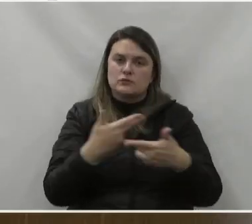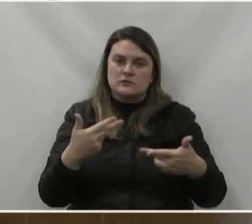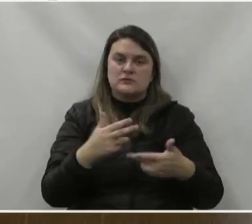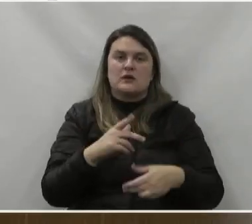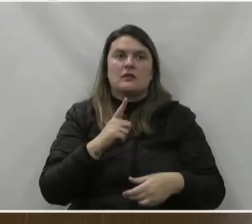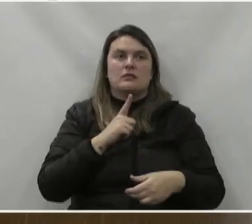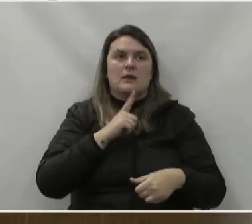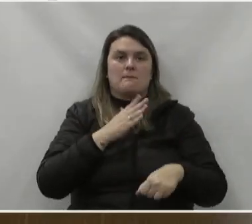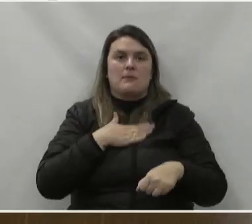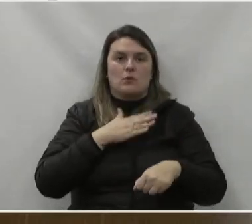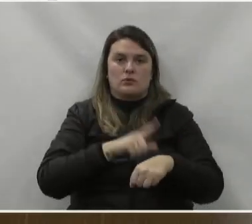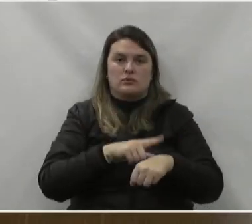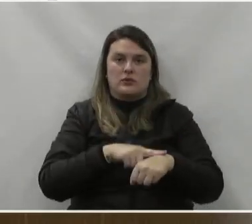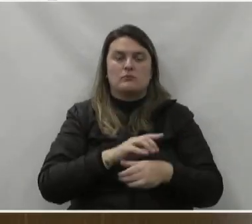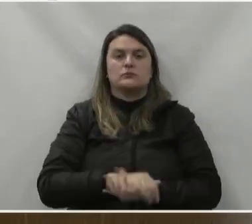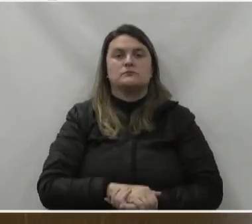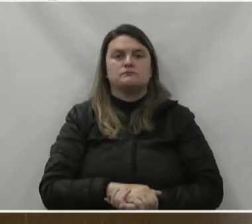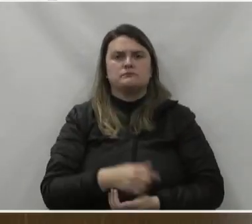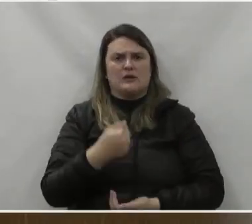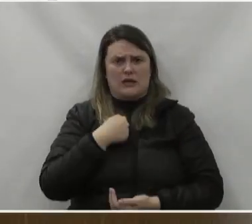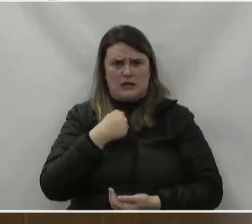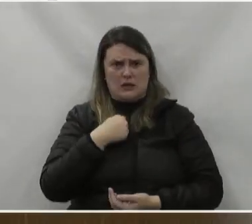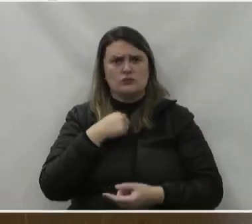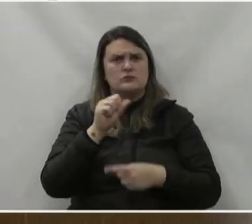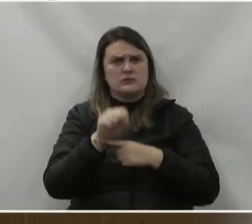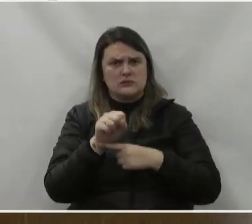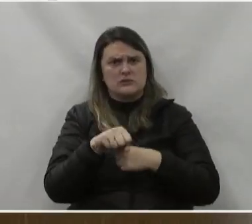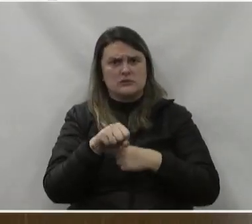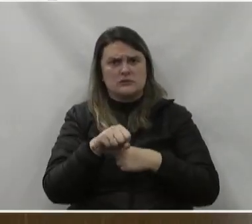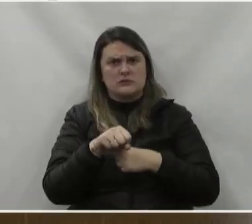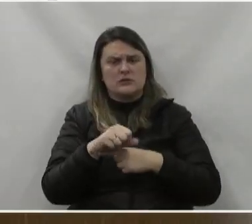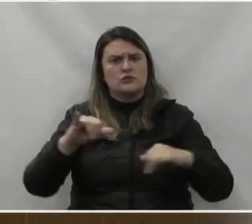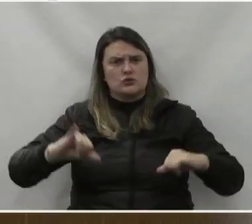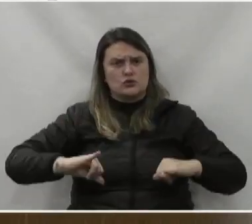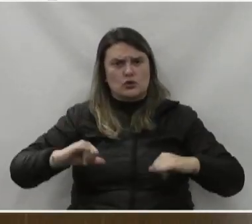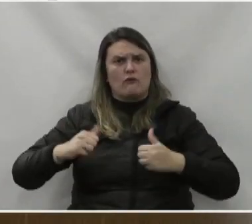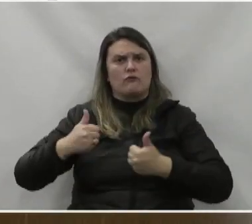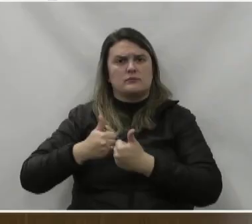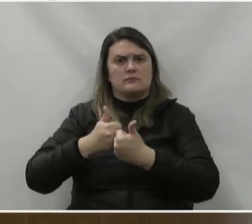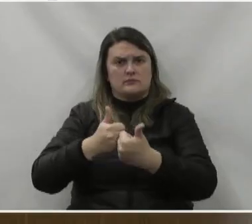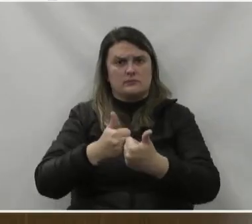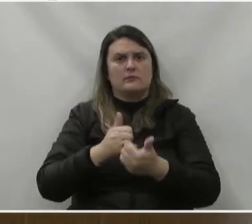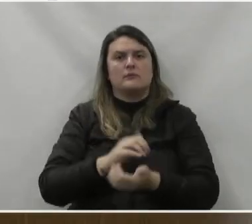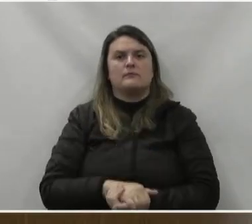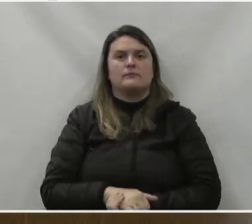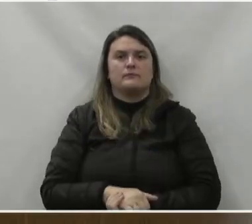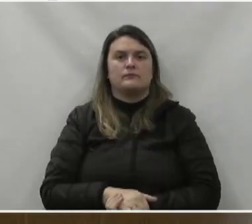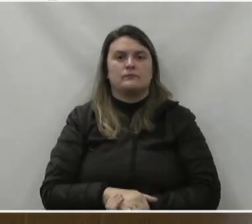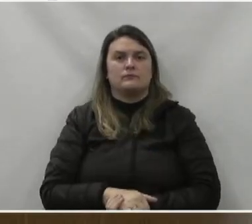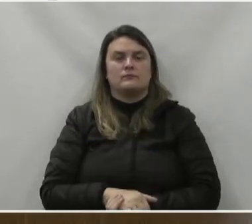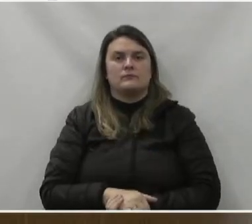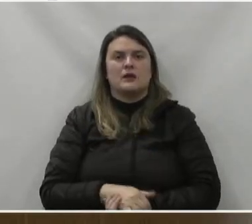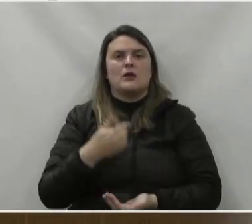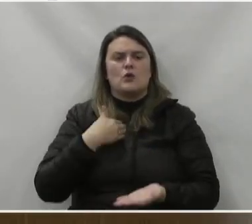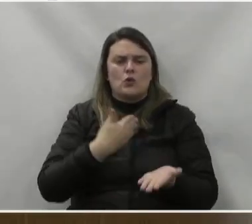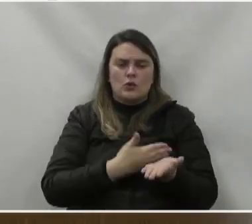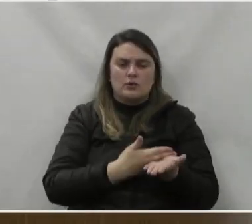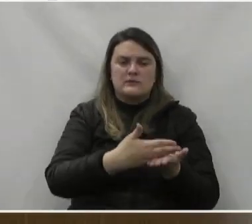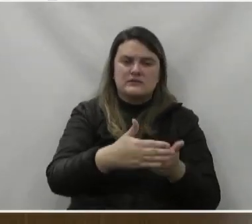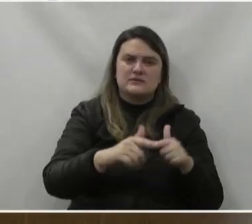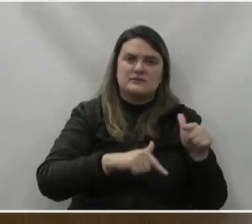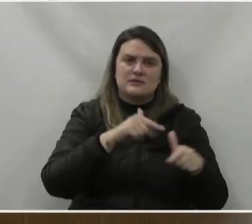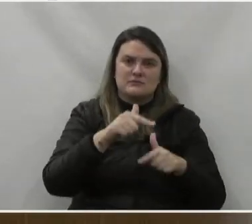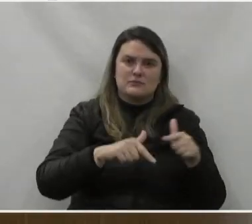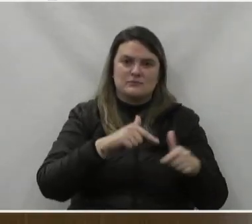tem meu tempo ali, que eu sim sofro perseguições aqui dentro, né? Desde o início do meu mandato, quando